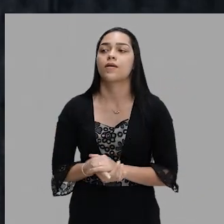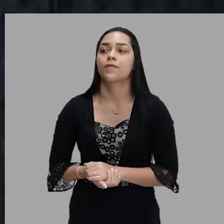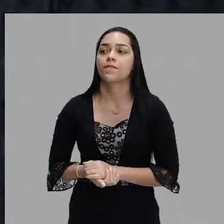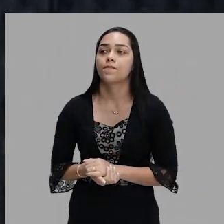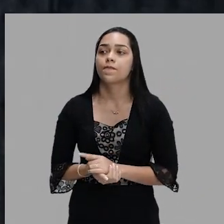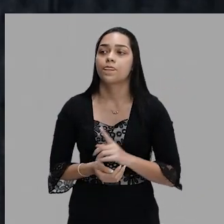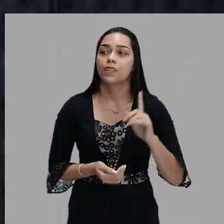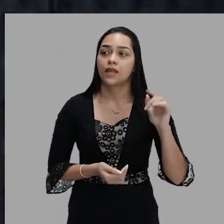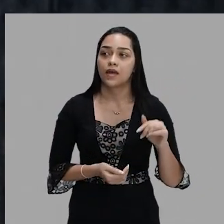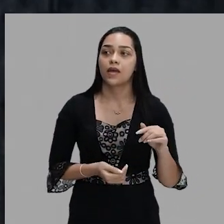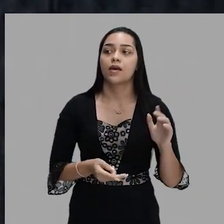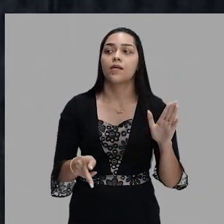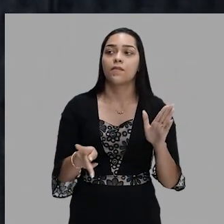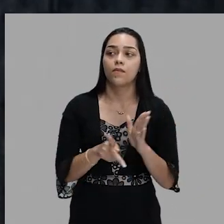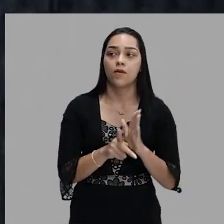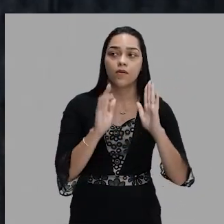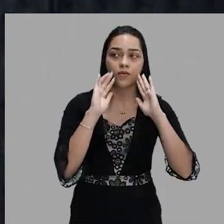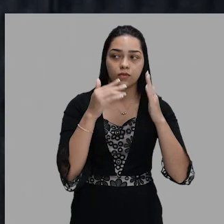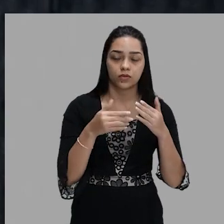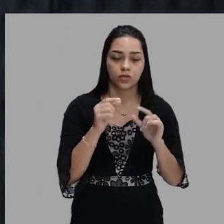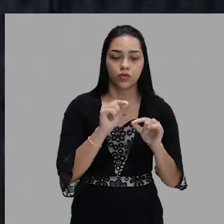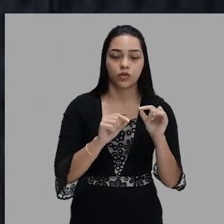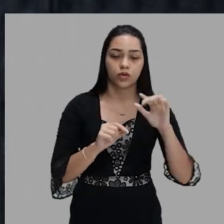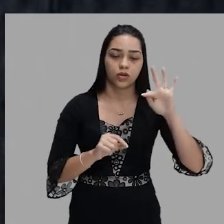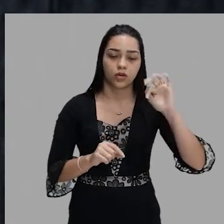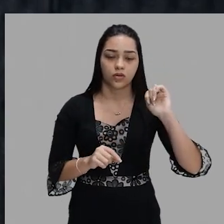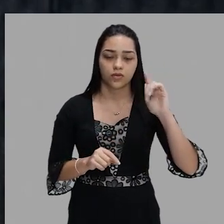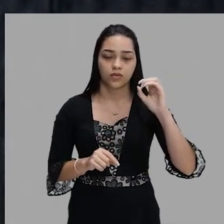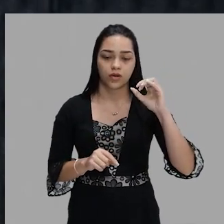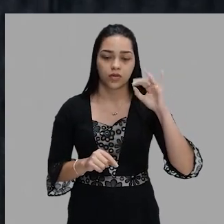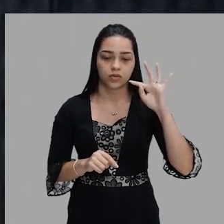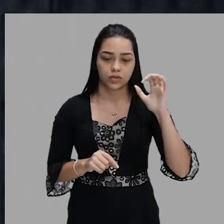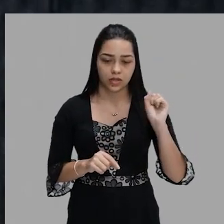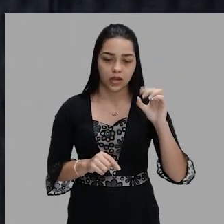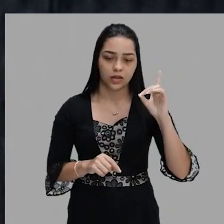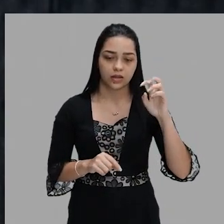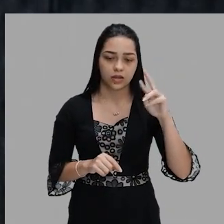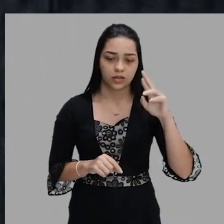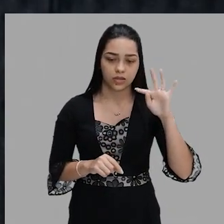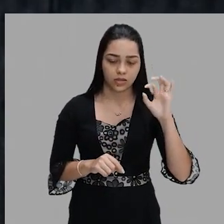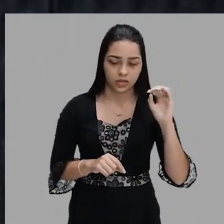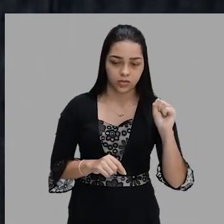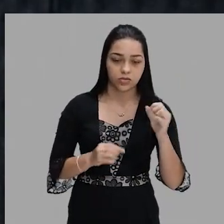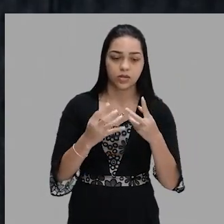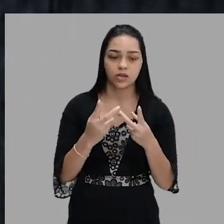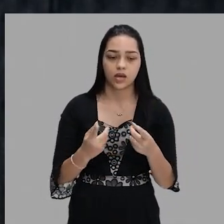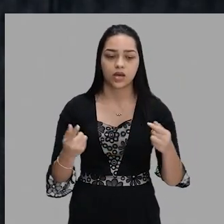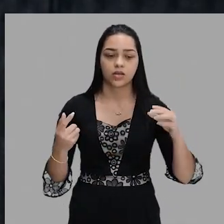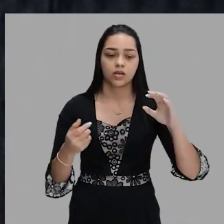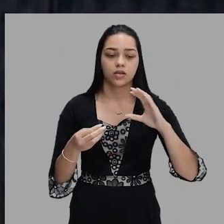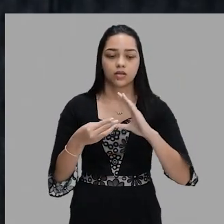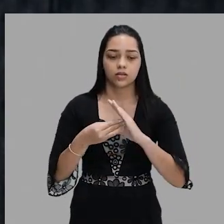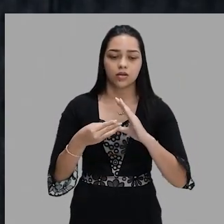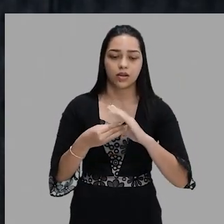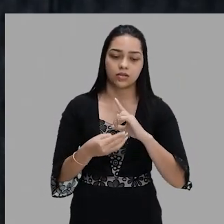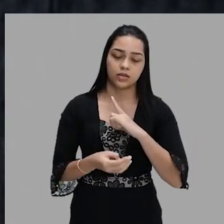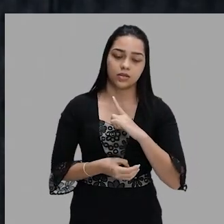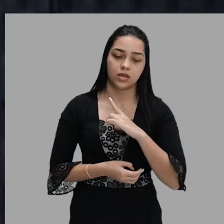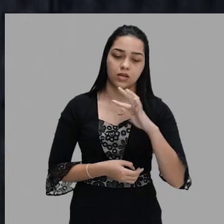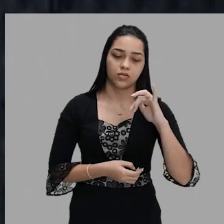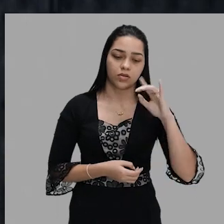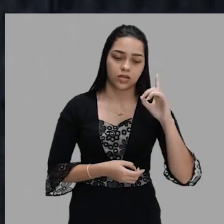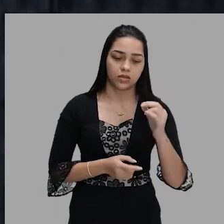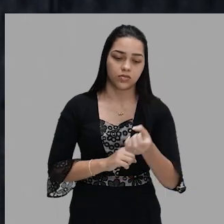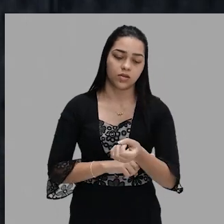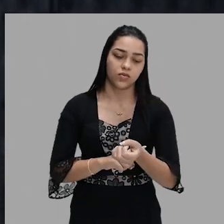são altamente especializados em fagocitar detritos e restos celulares